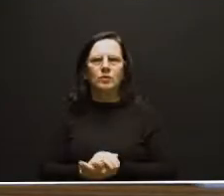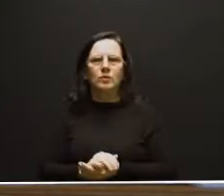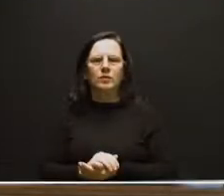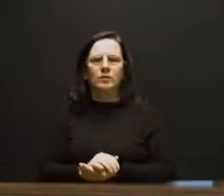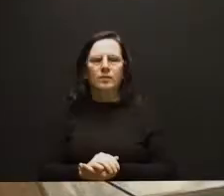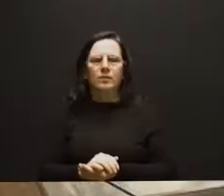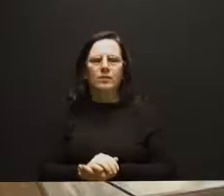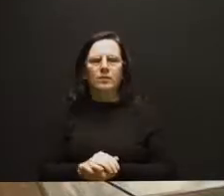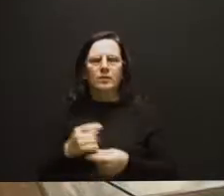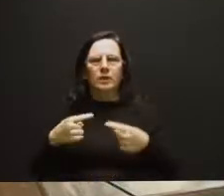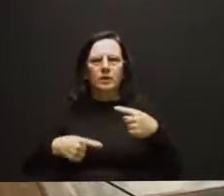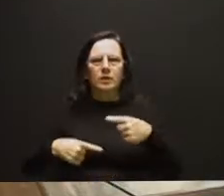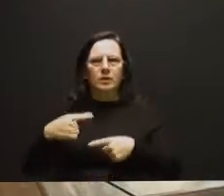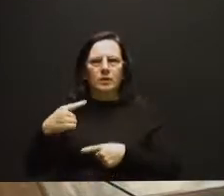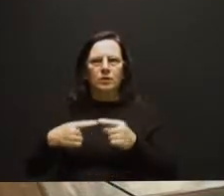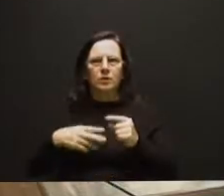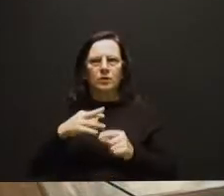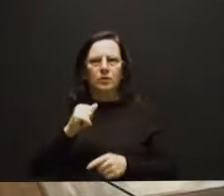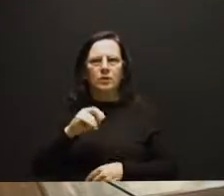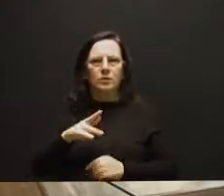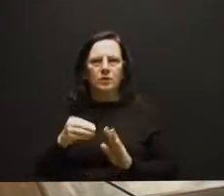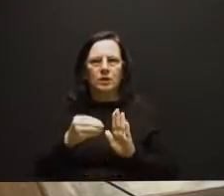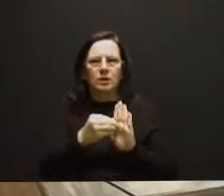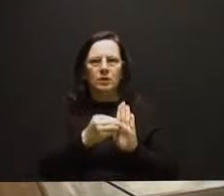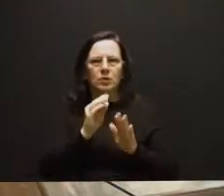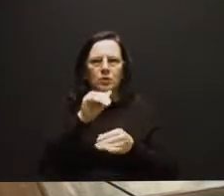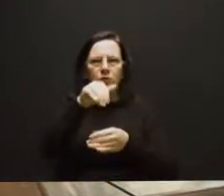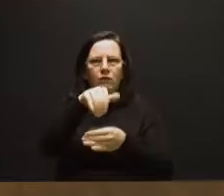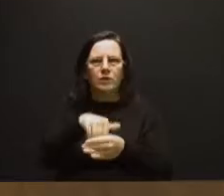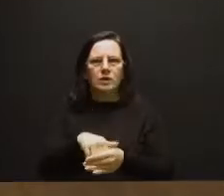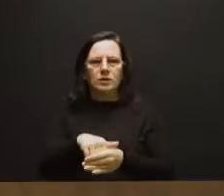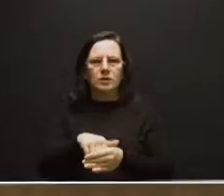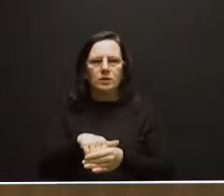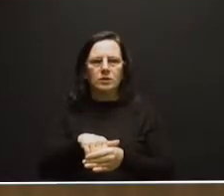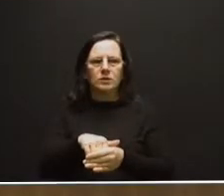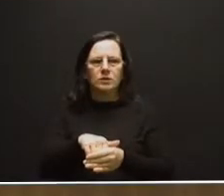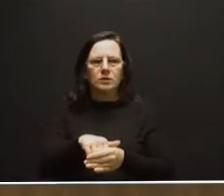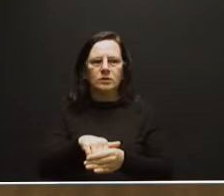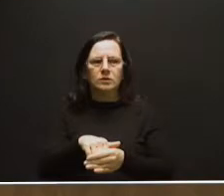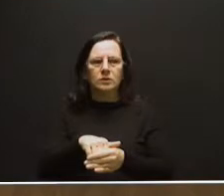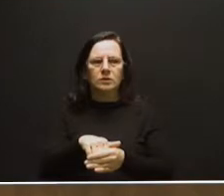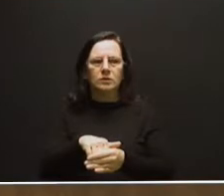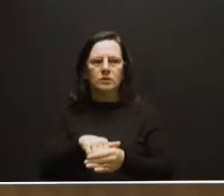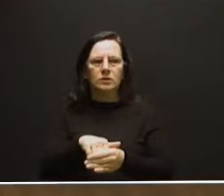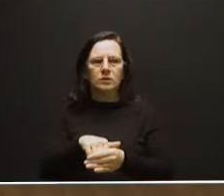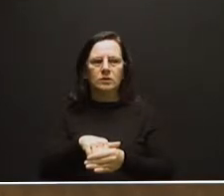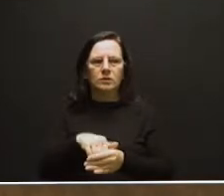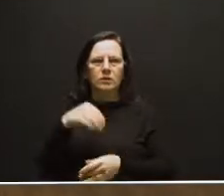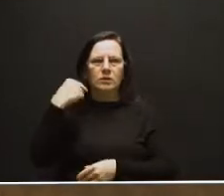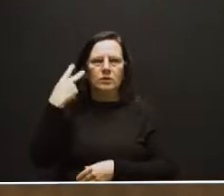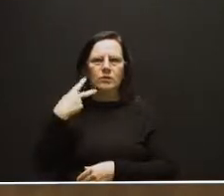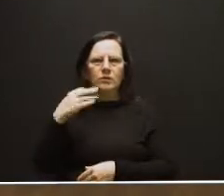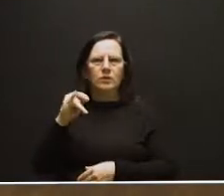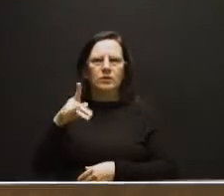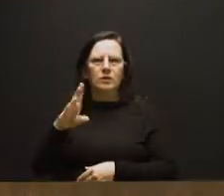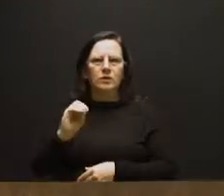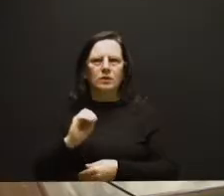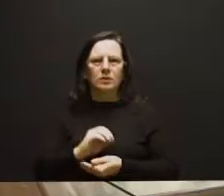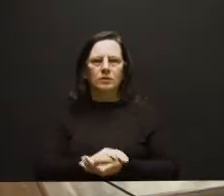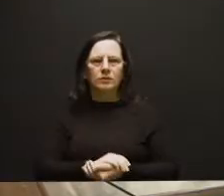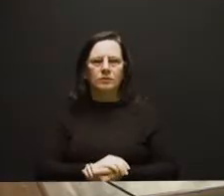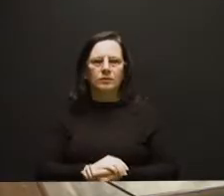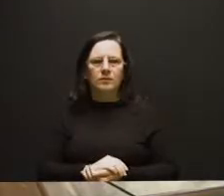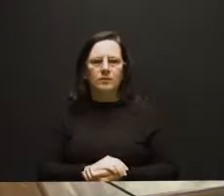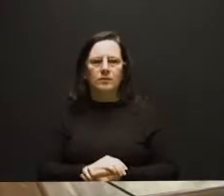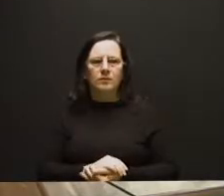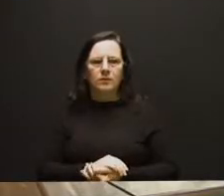em discussão parecer em votação para vereador sérgio calçados